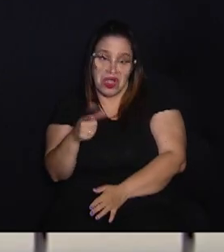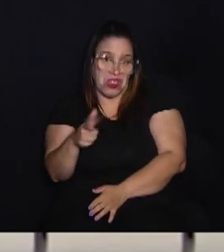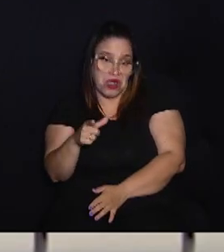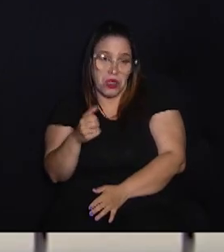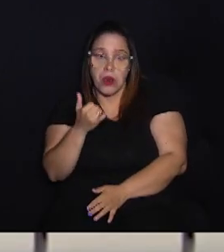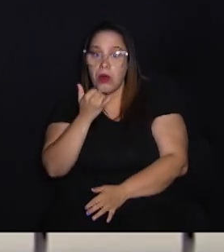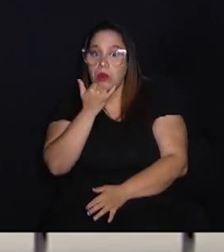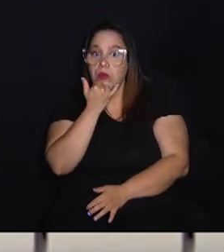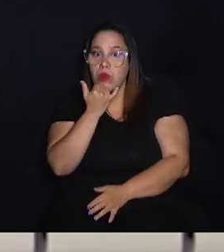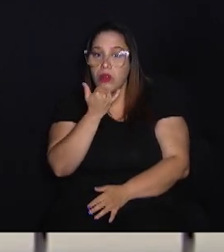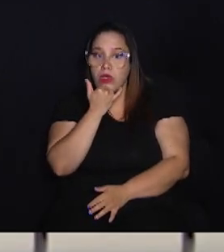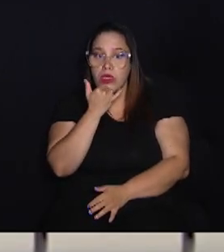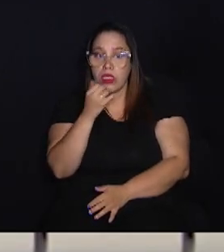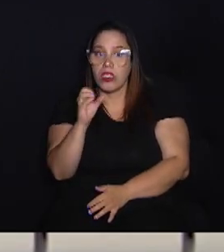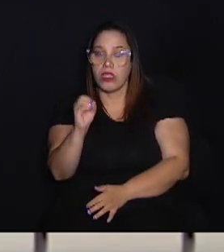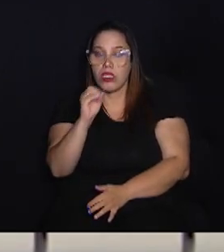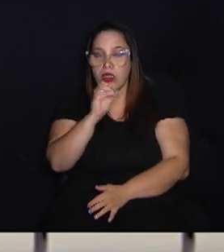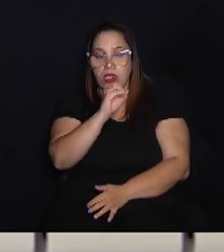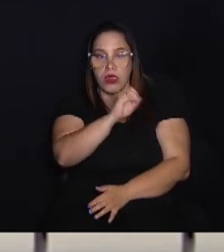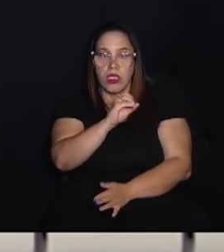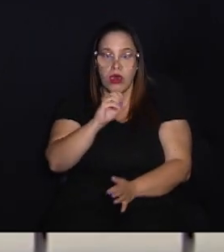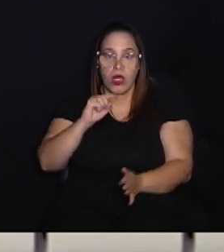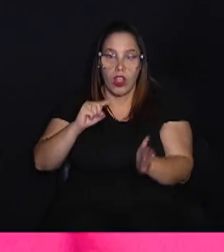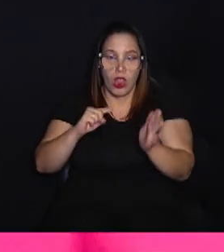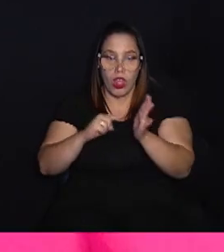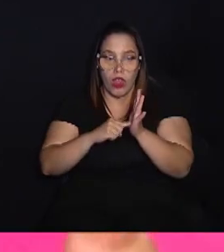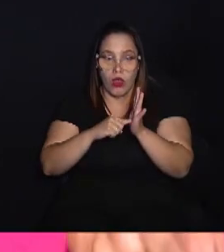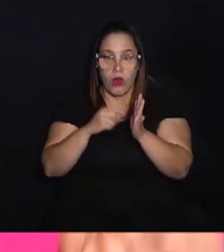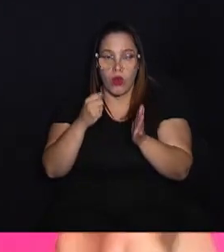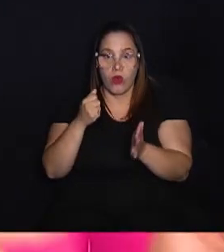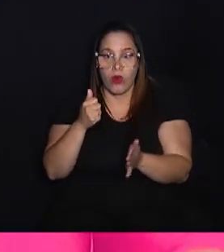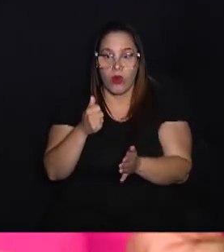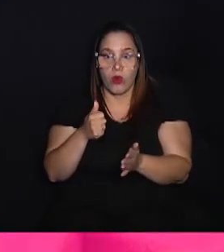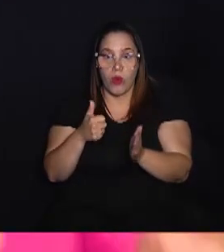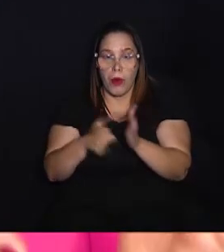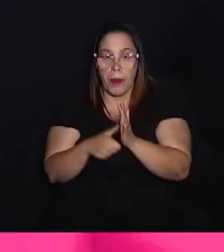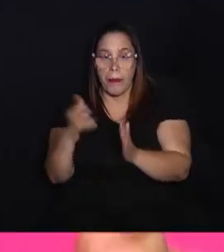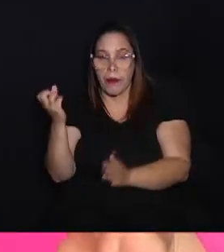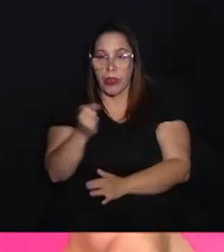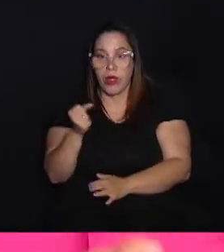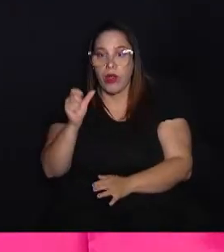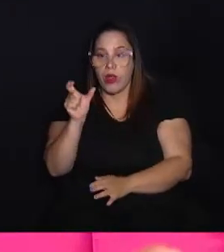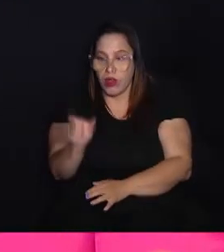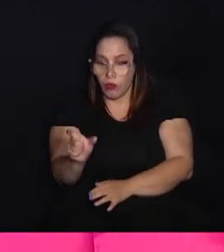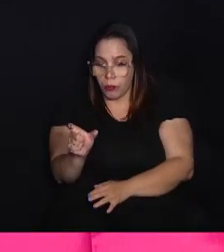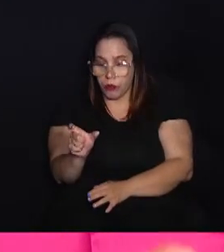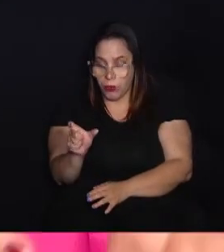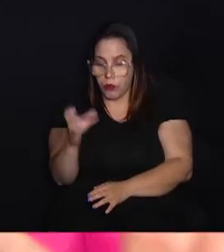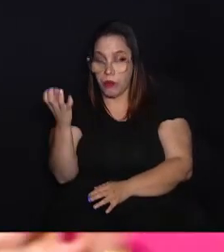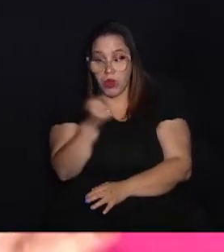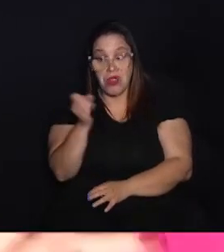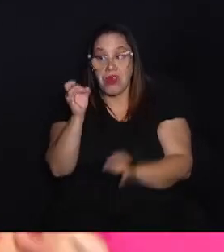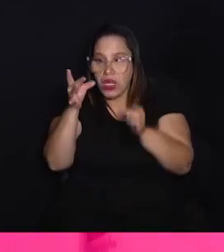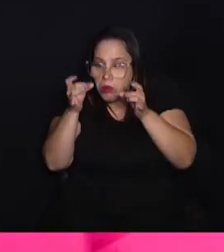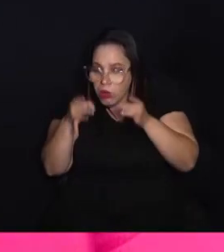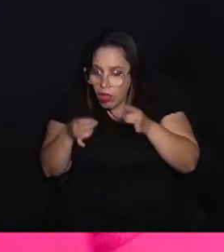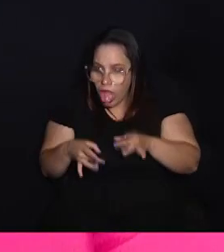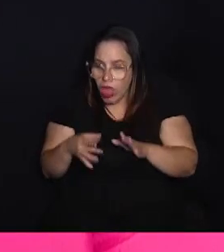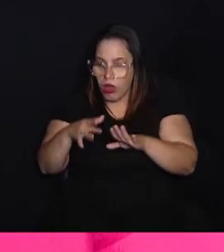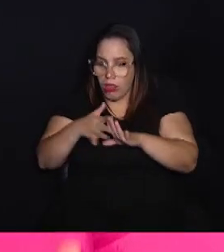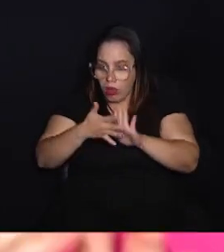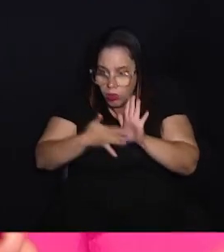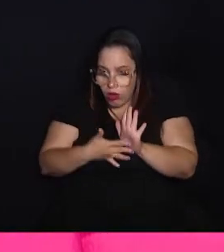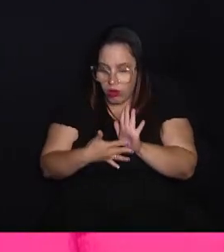por exemplo, 00, e depois a tecla confirma. O branco ele já tem até uma tecla específica na